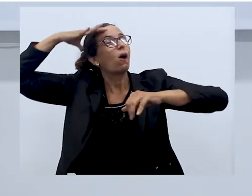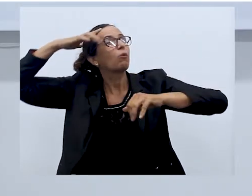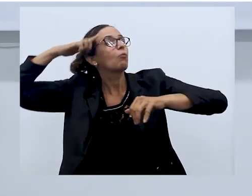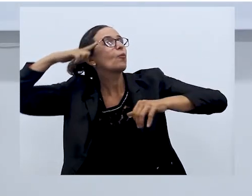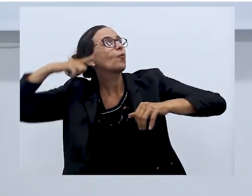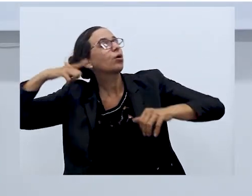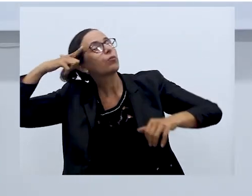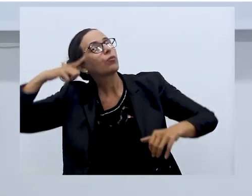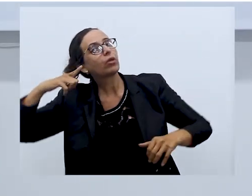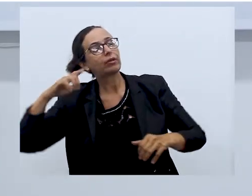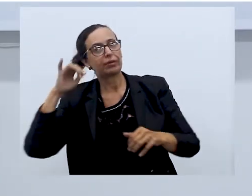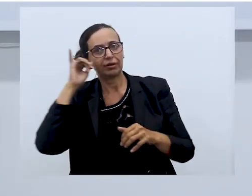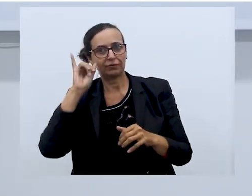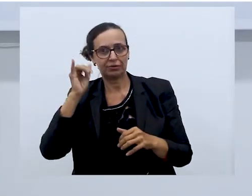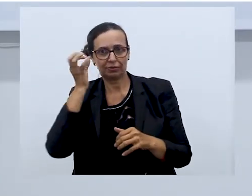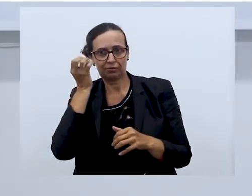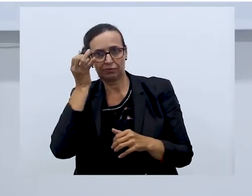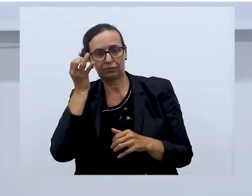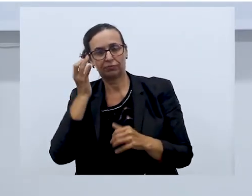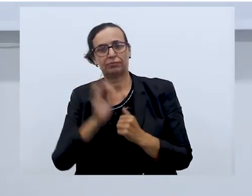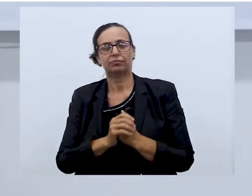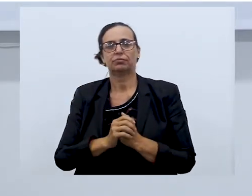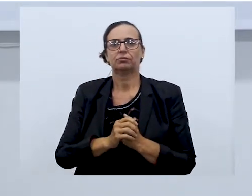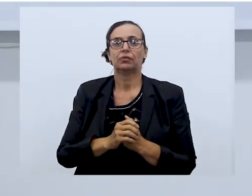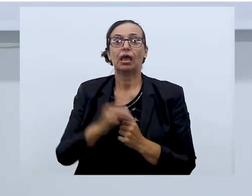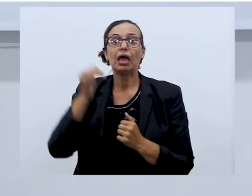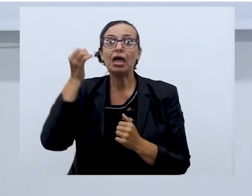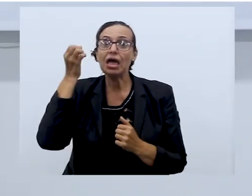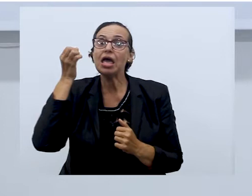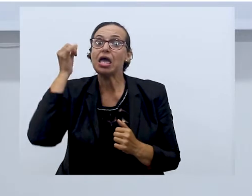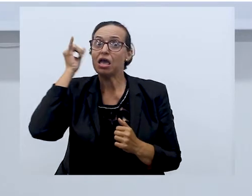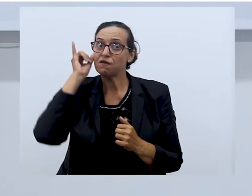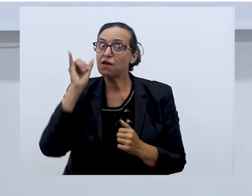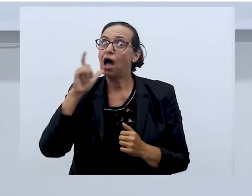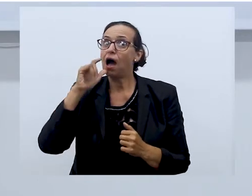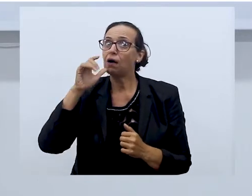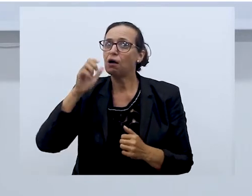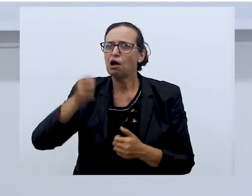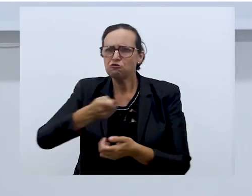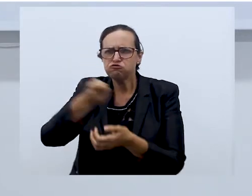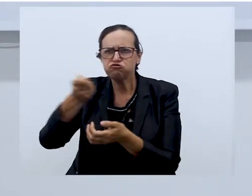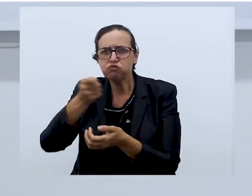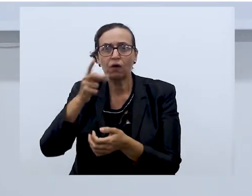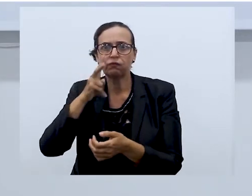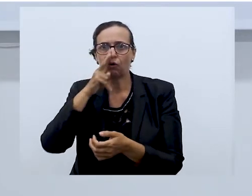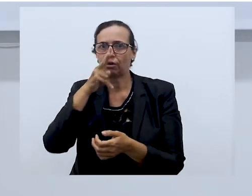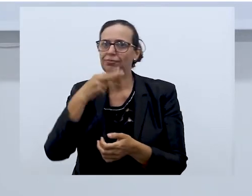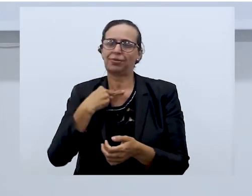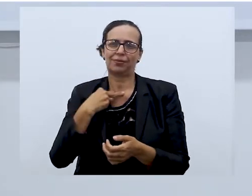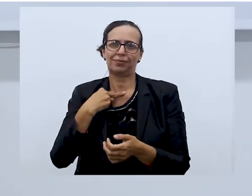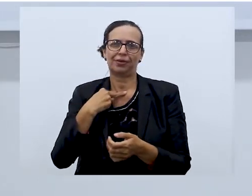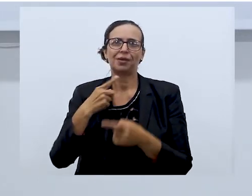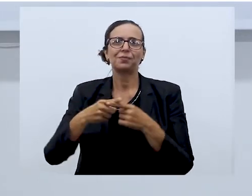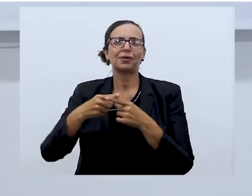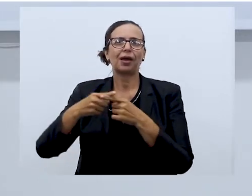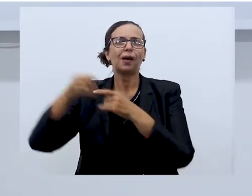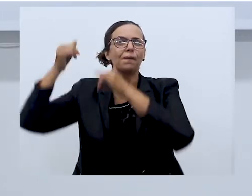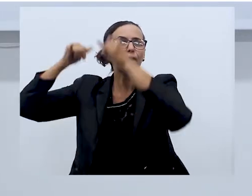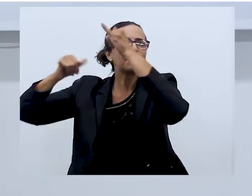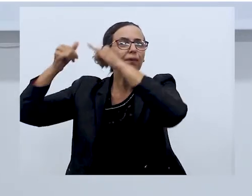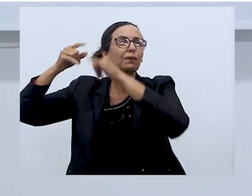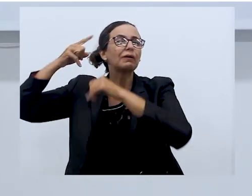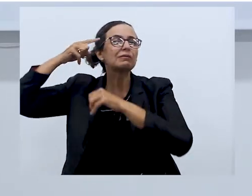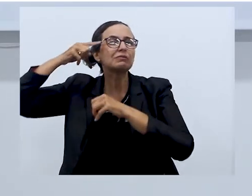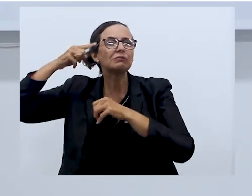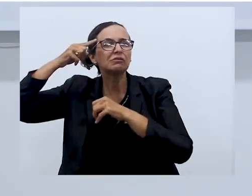causar alguma lesão, tá? Então, o que tem que evitar? Evitar jogar águas em jatos, porque esse produto